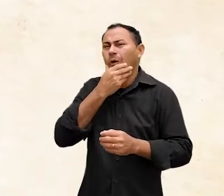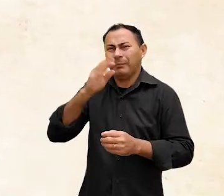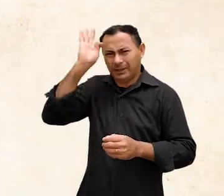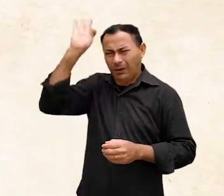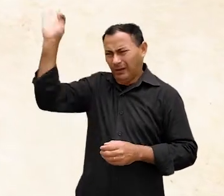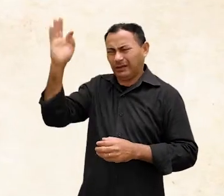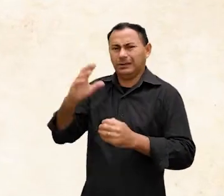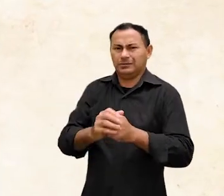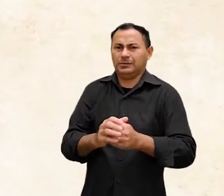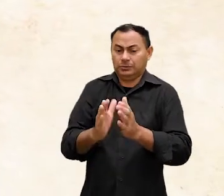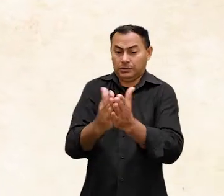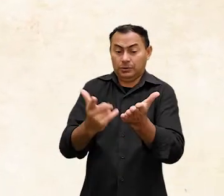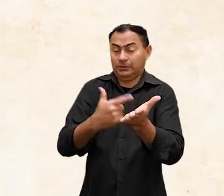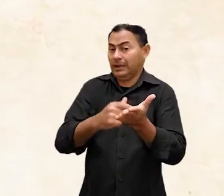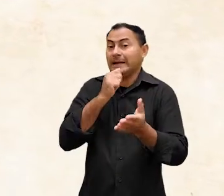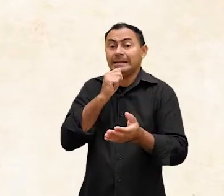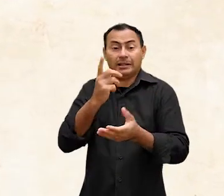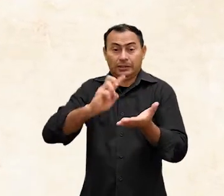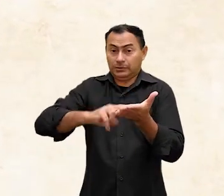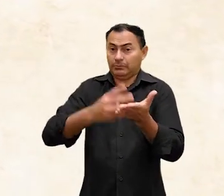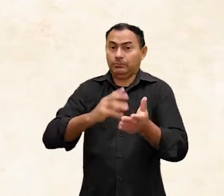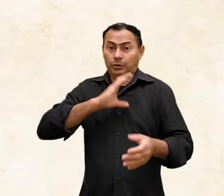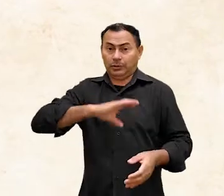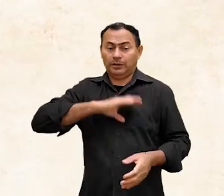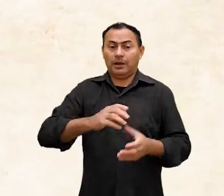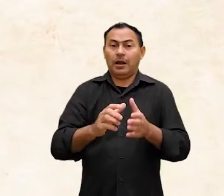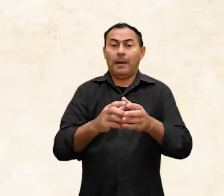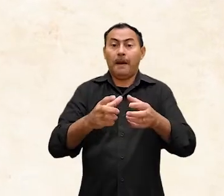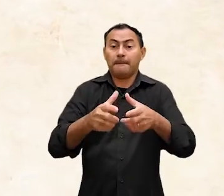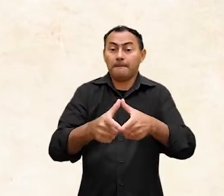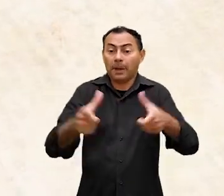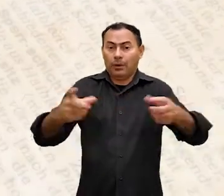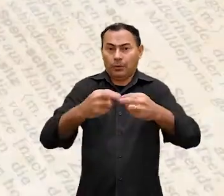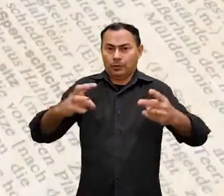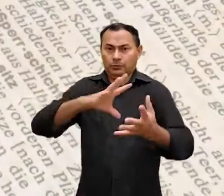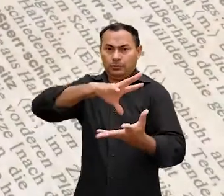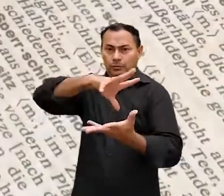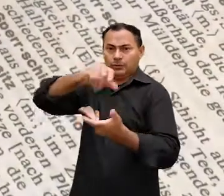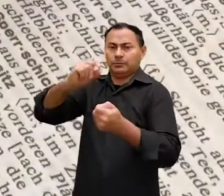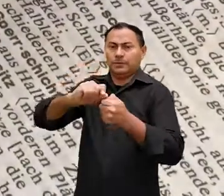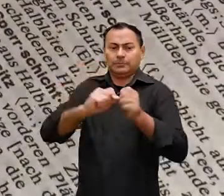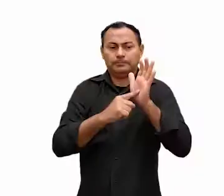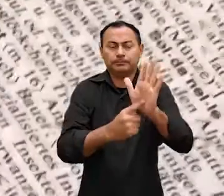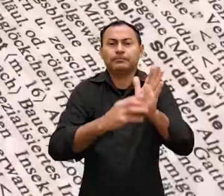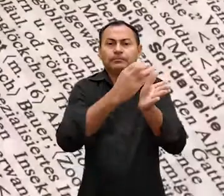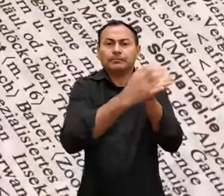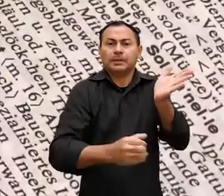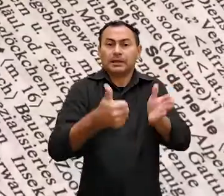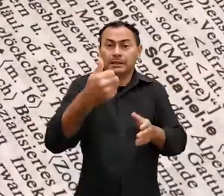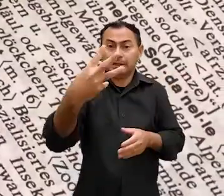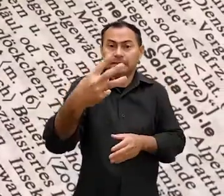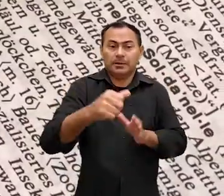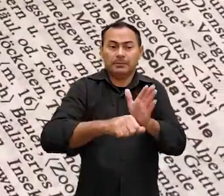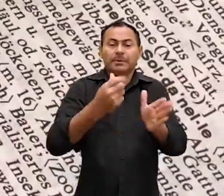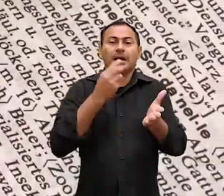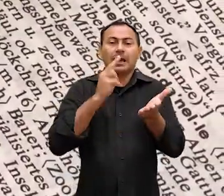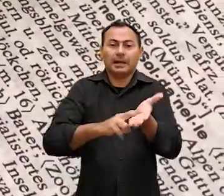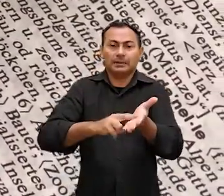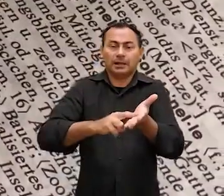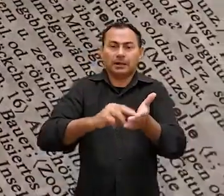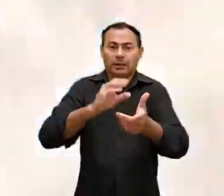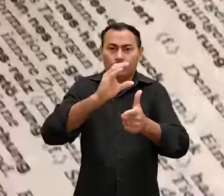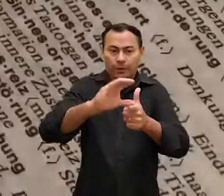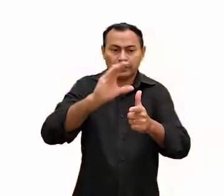seu livro ainda não traduzido para o português, As Maiores Coisas do Mundo, faz uma exposição do capítulo 13 de 1 Coríntios e